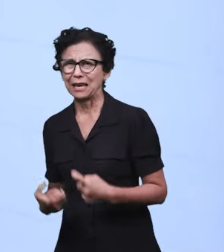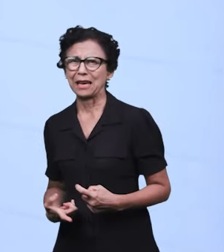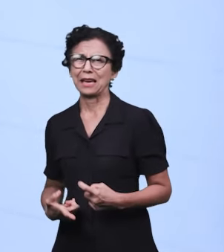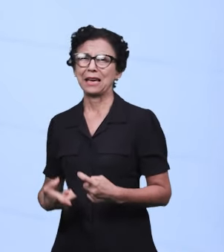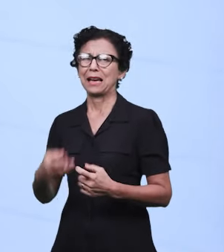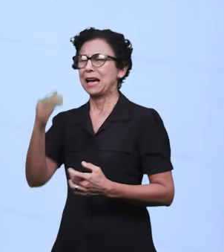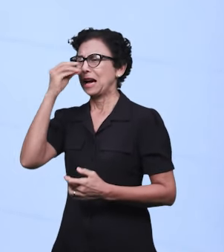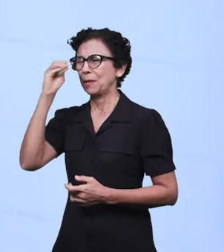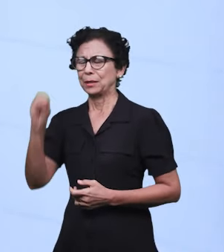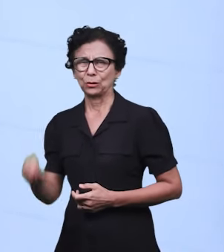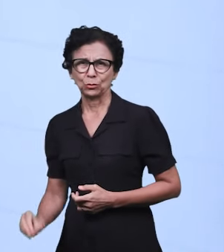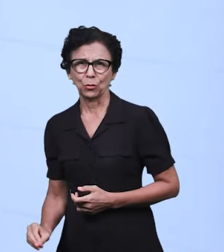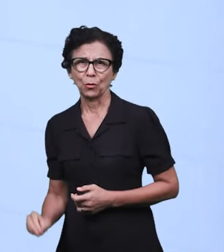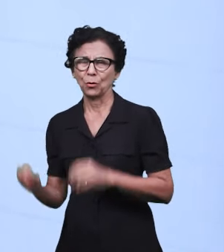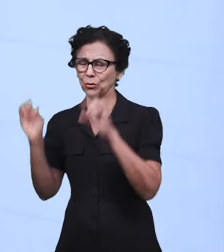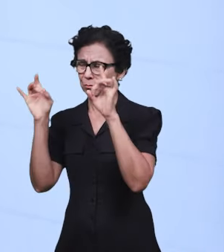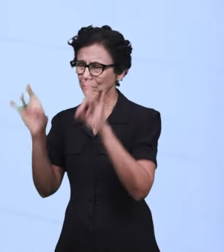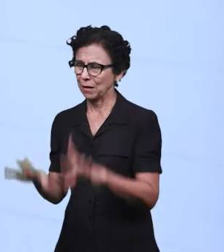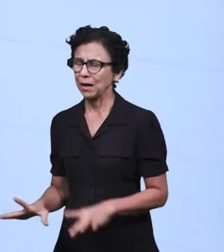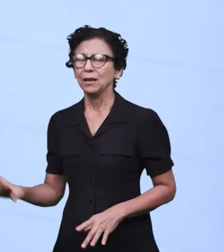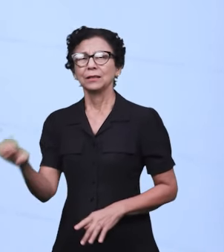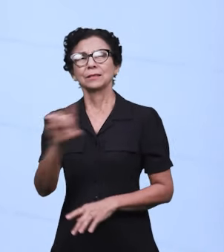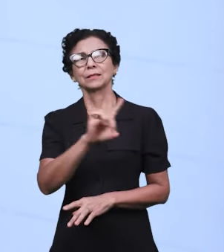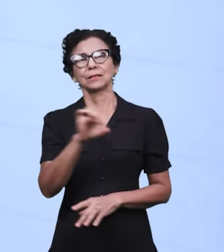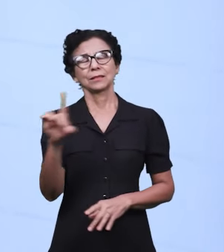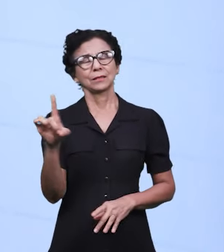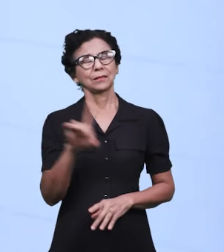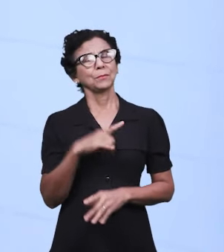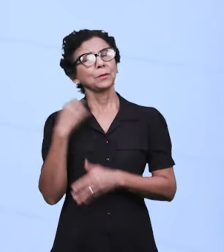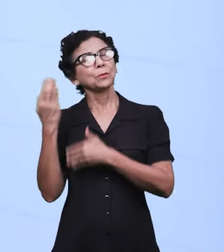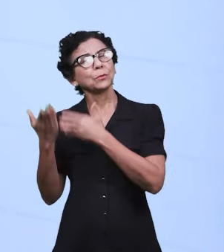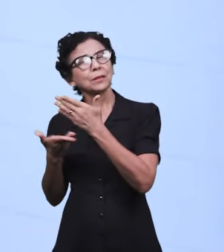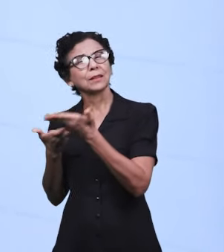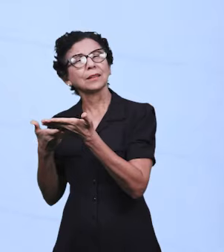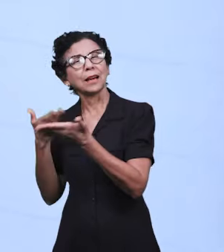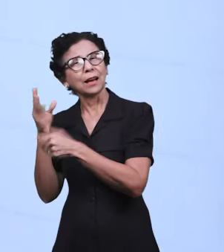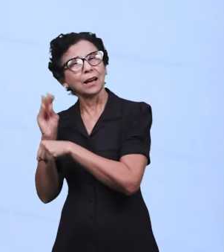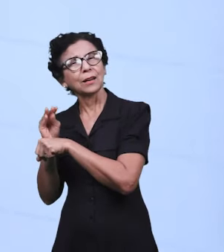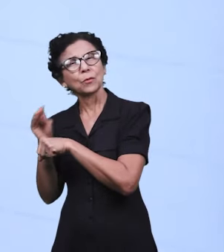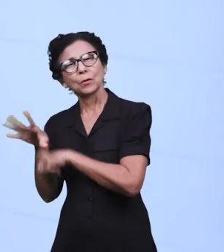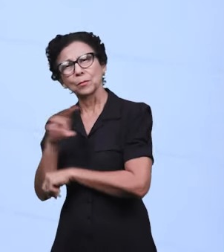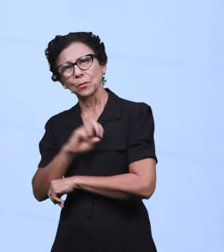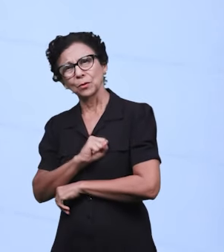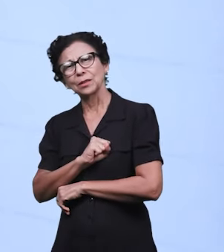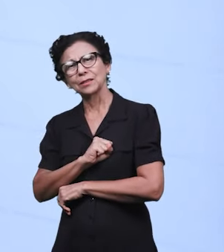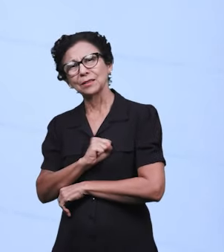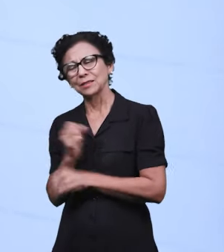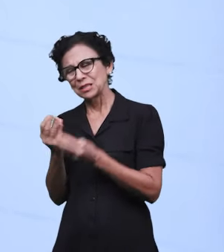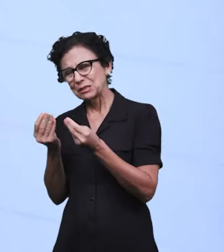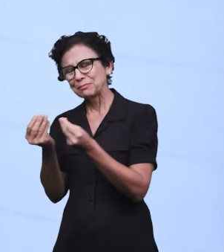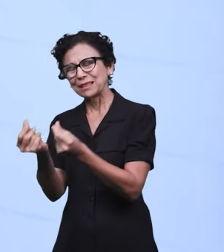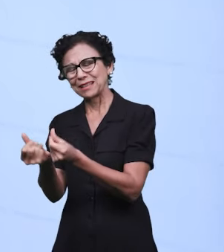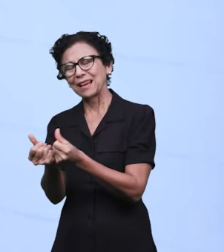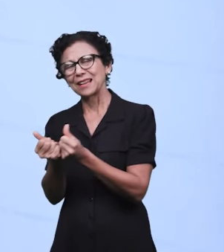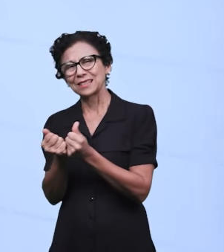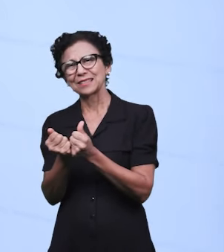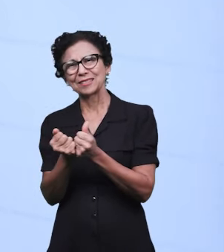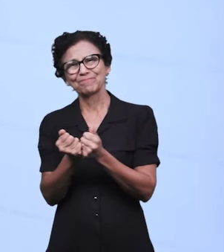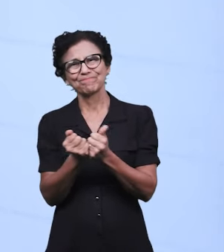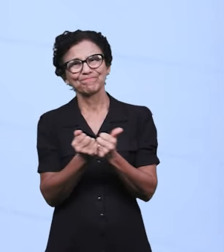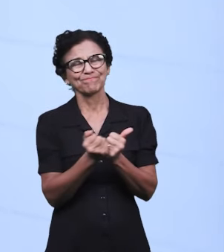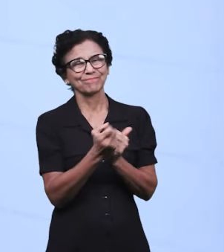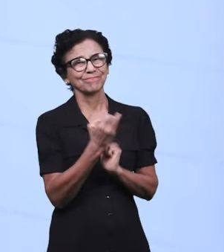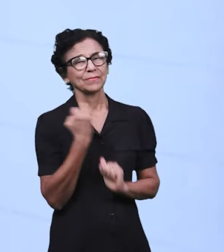né, mas ter toda a atenção e cuidado digno que todos merecem, né? Claro. É